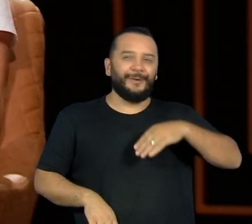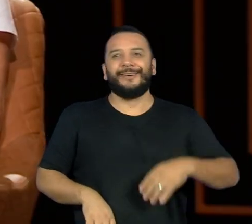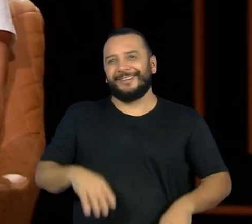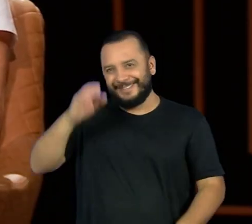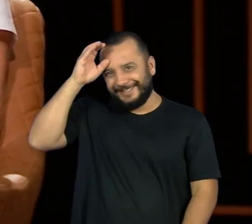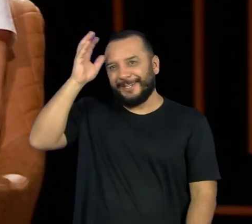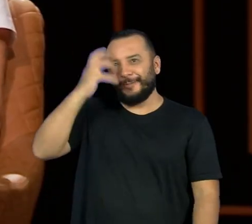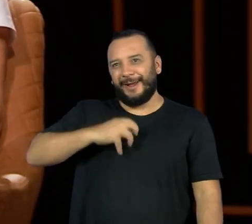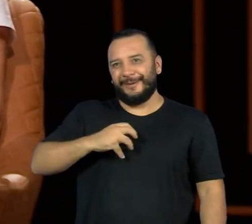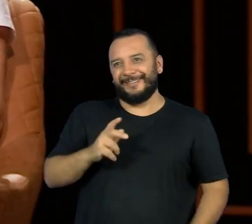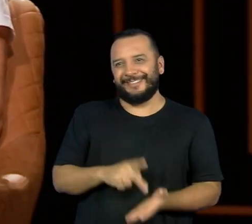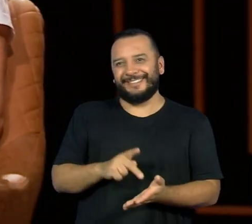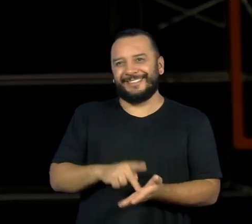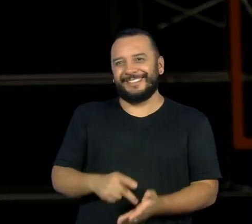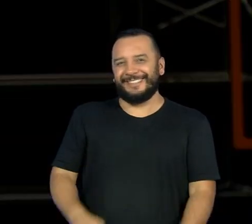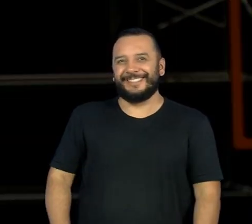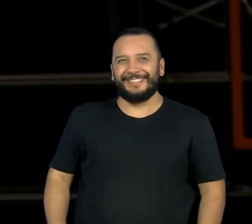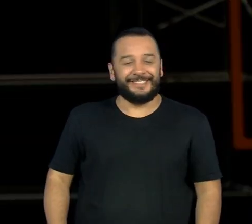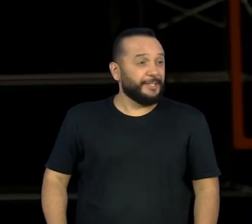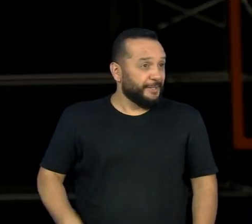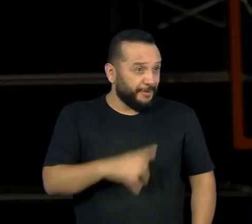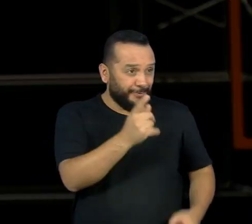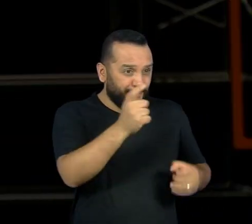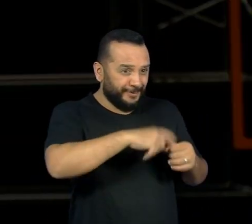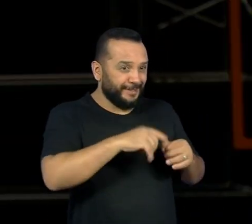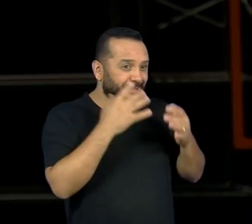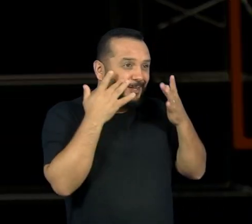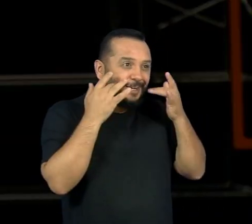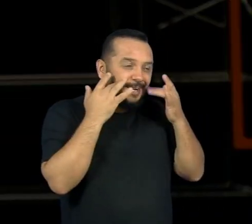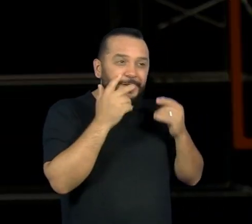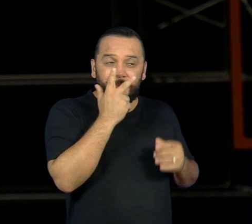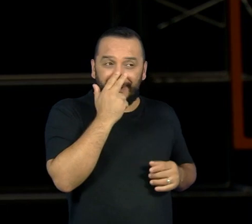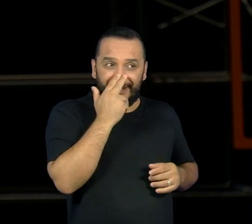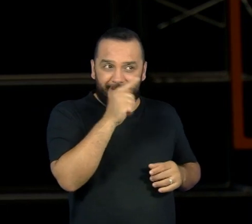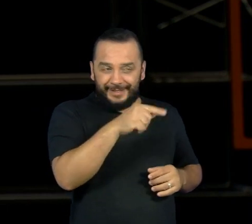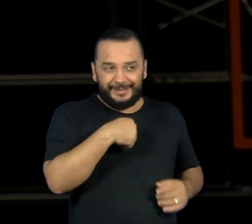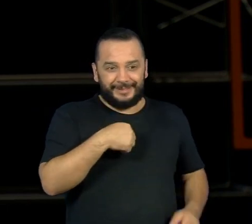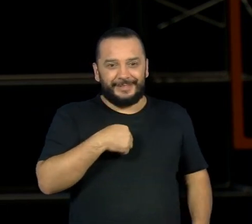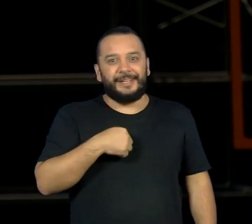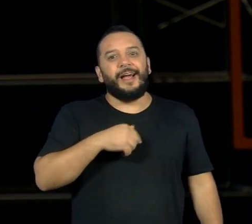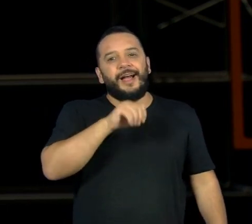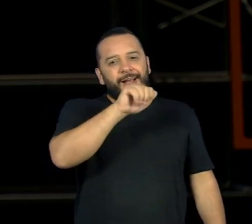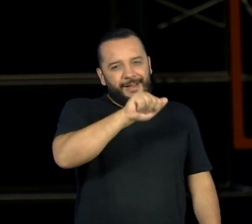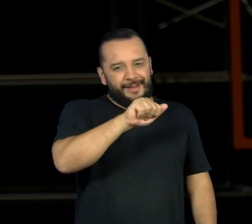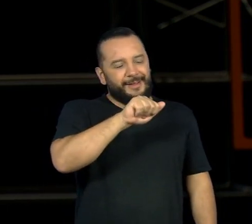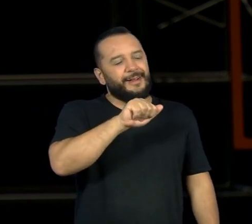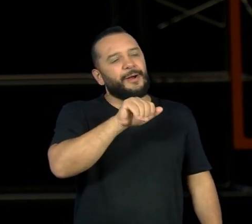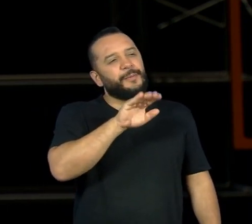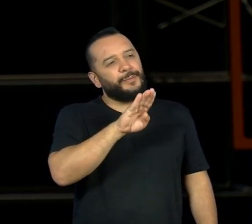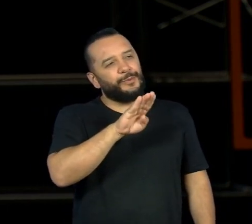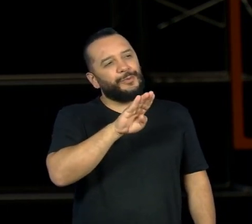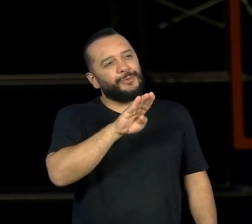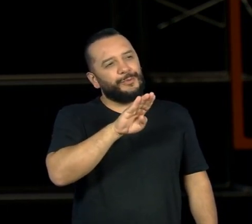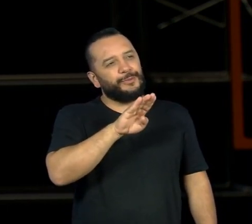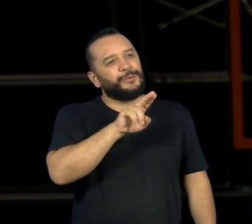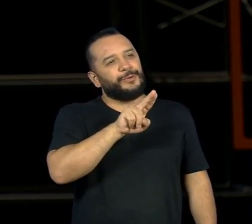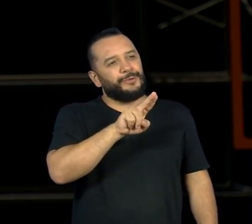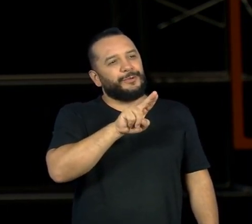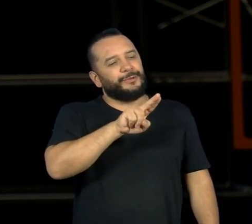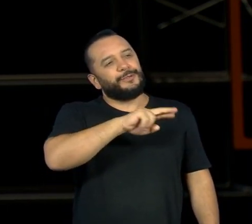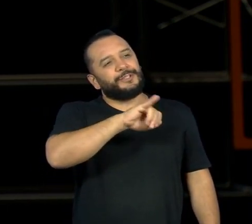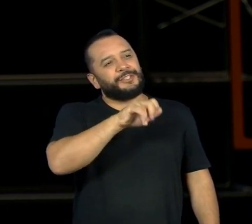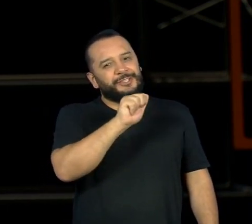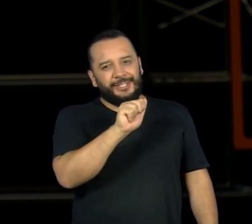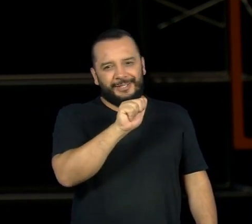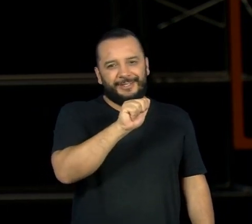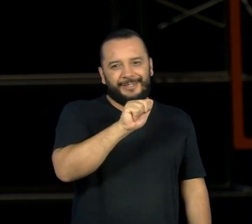chegou, era assim mesmo, muito bom. Agora, voltando ao teatro, parece que o titio Abu Claro, ele te inspirava, mas também pegava no seu pé,